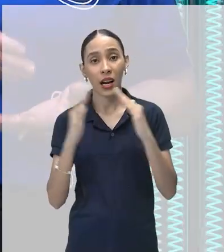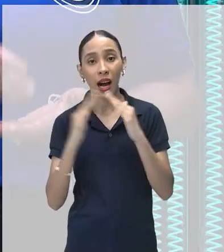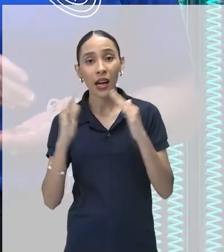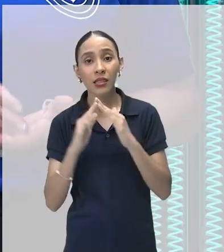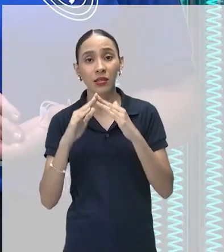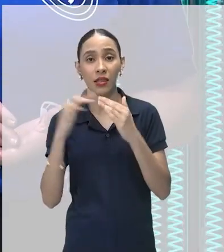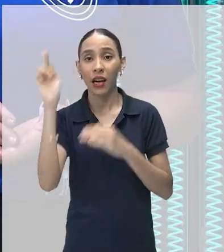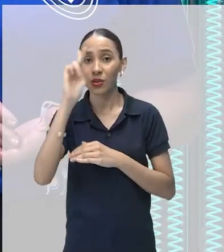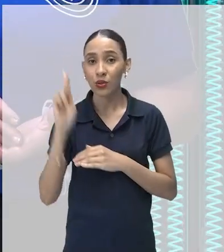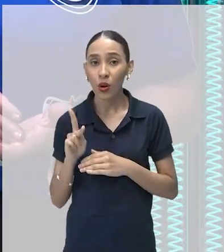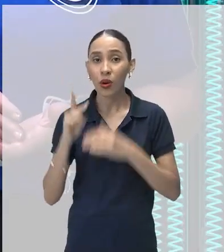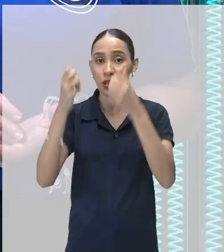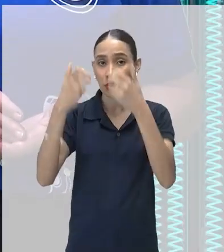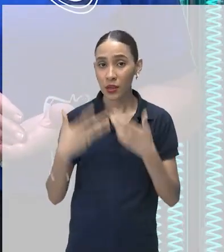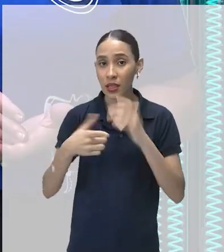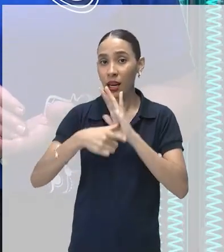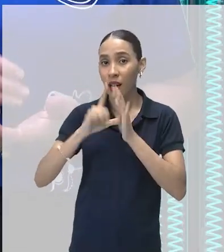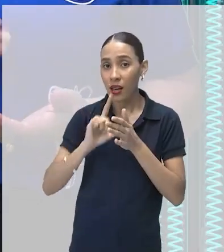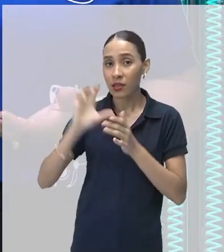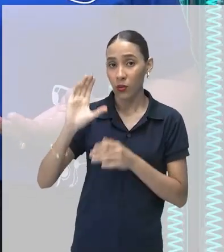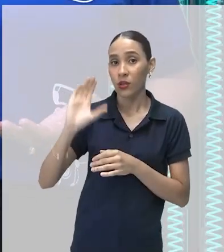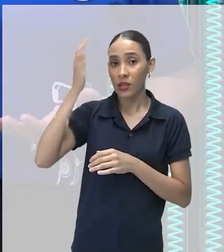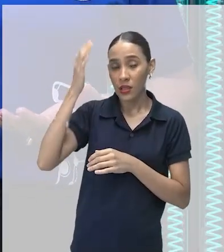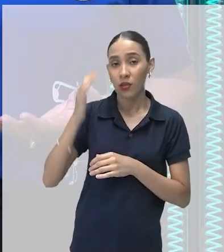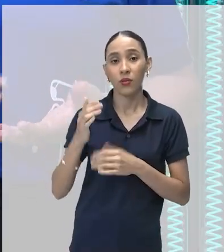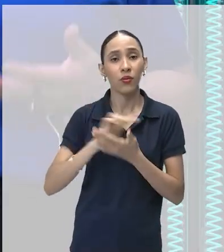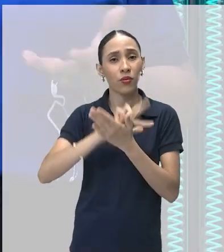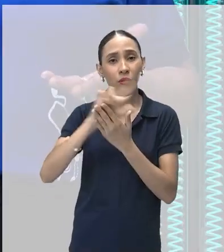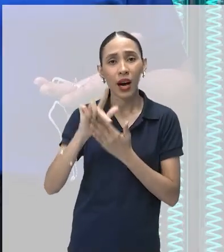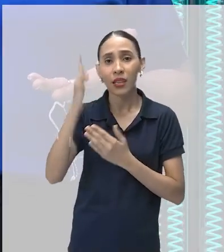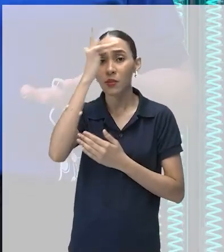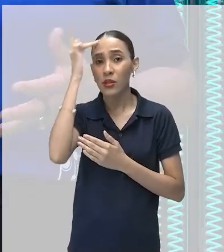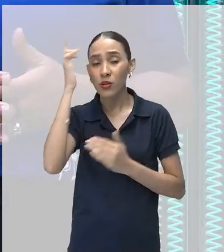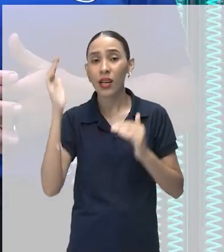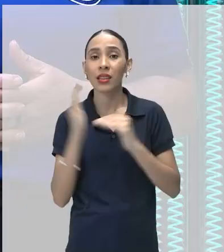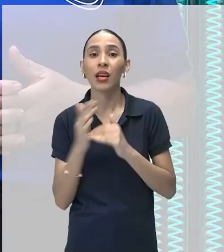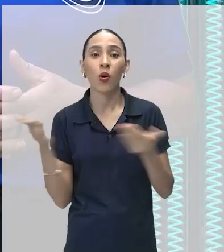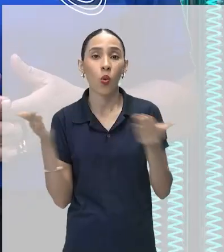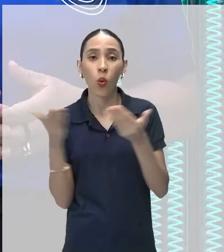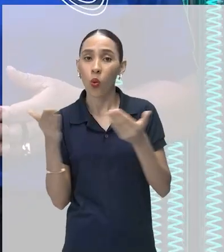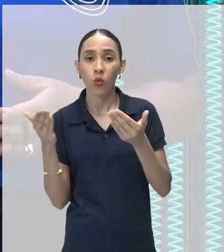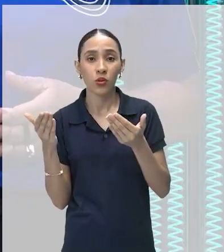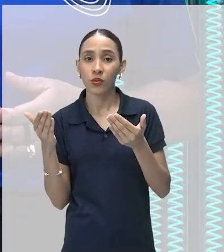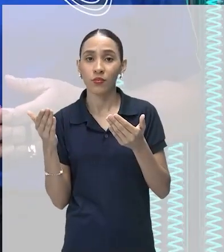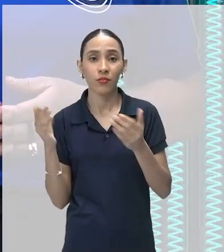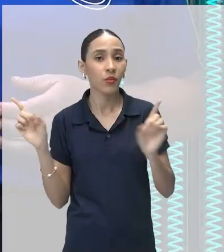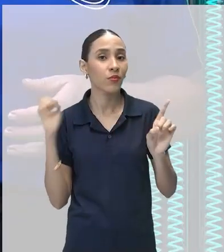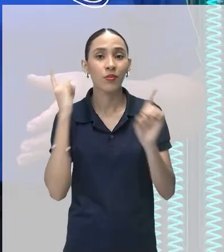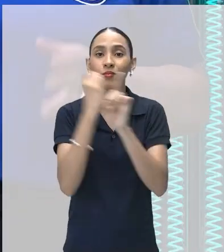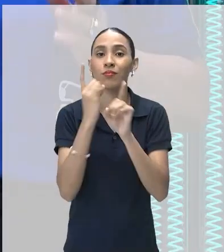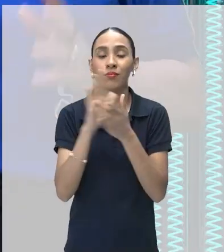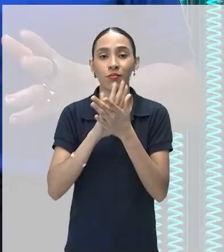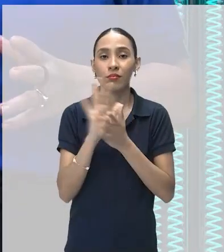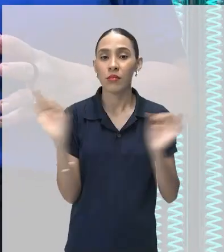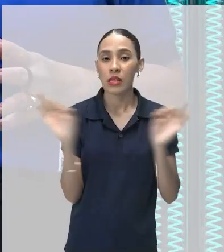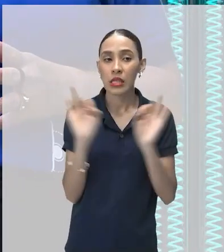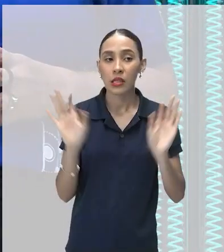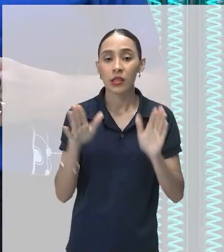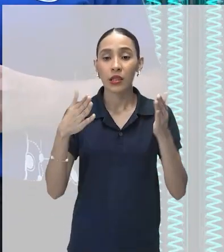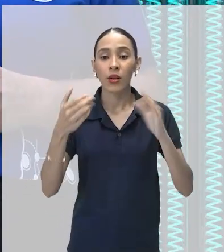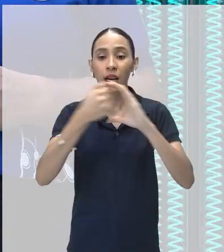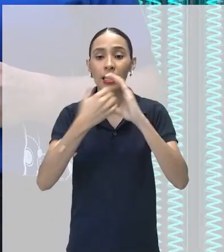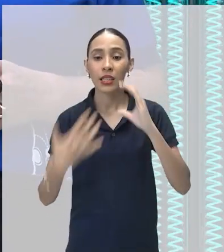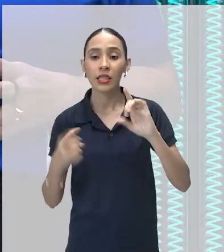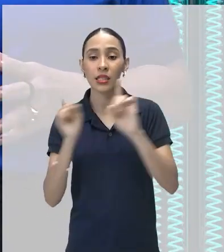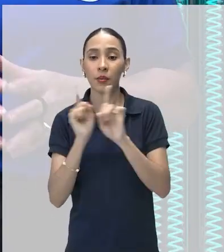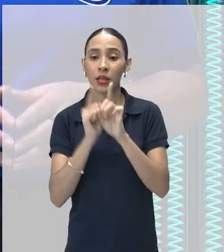a história conta que aconteceu, que várias pessoas até hoje não foram encontradas. Então, a